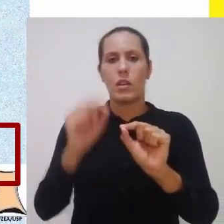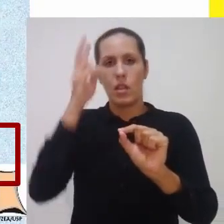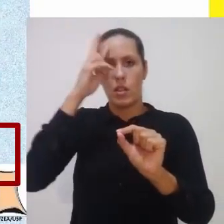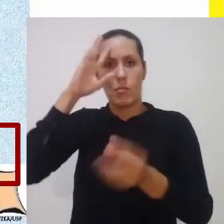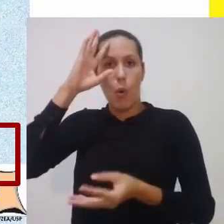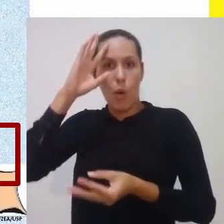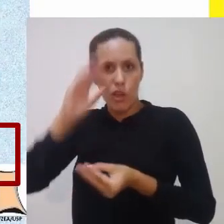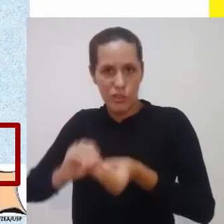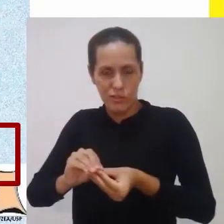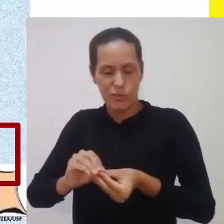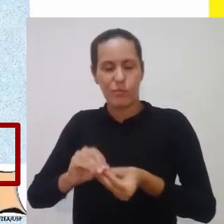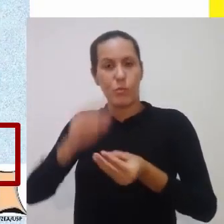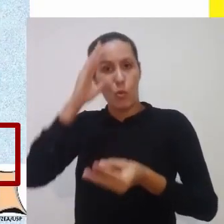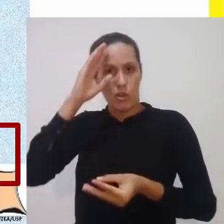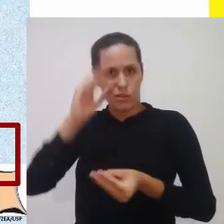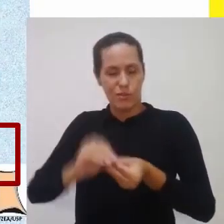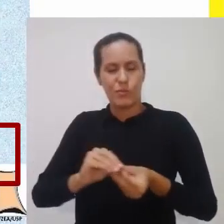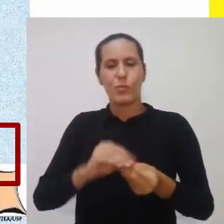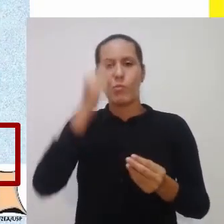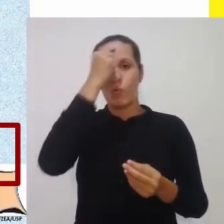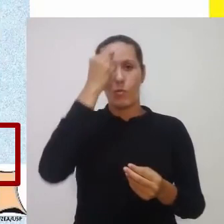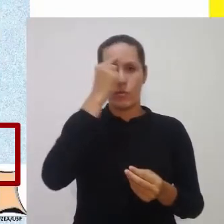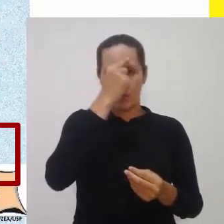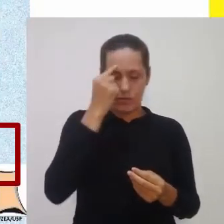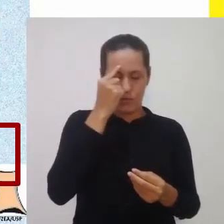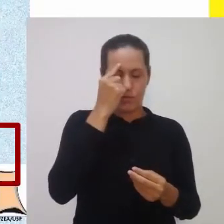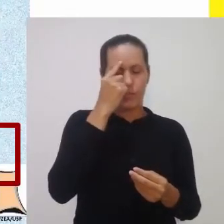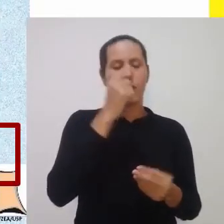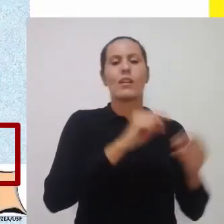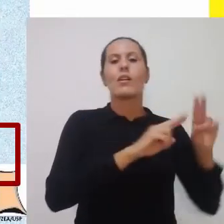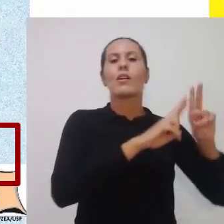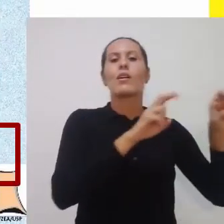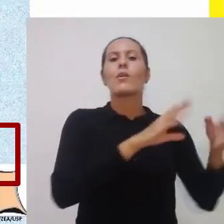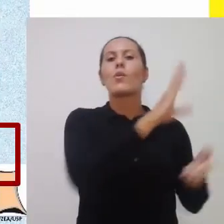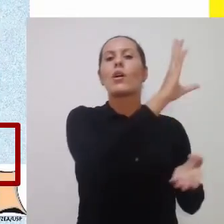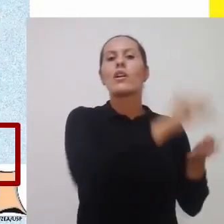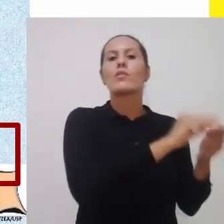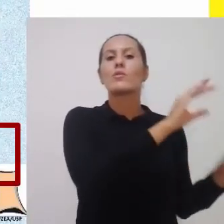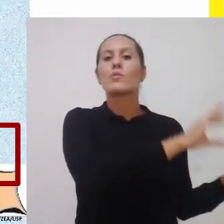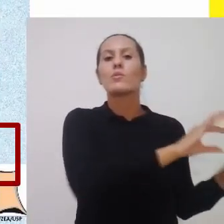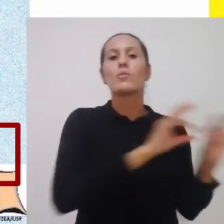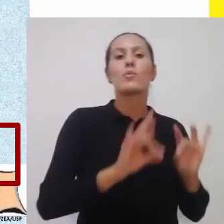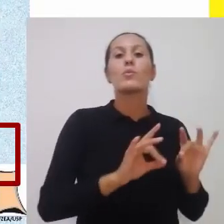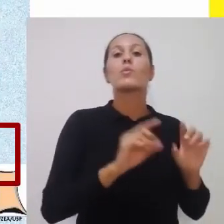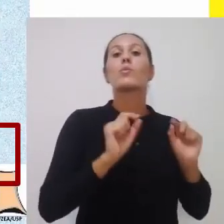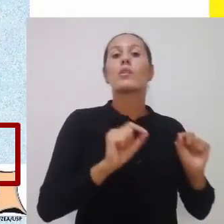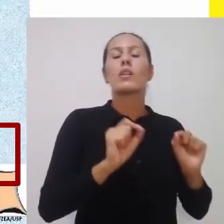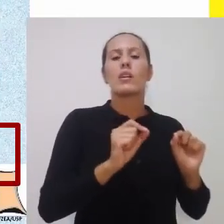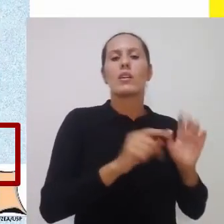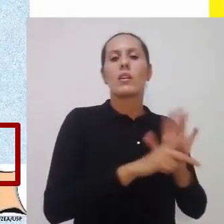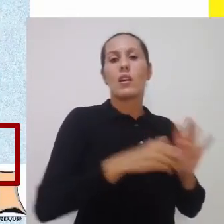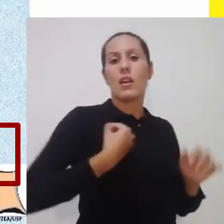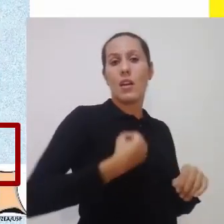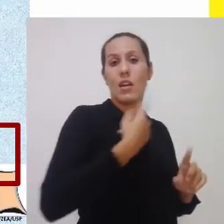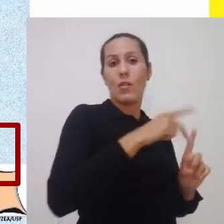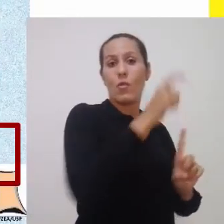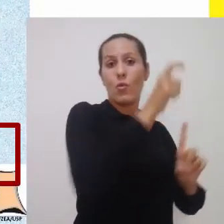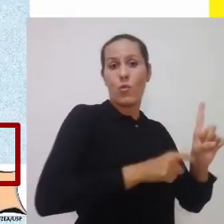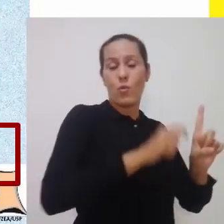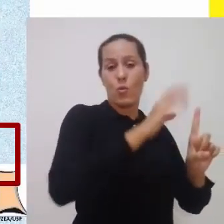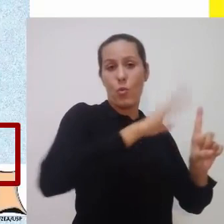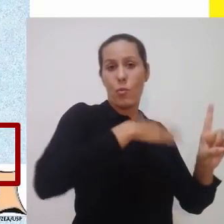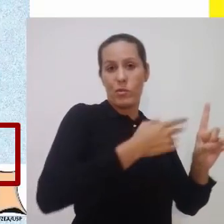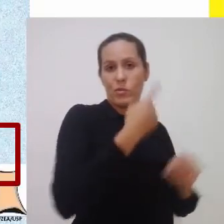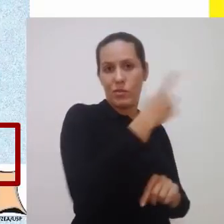vocês o resumo do Harry Potter com a citação que o autor do resumo tirou do livro A Fala do